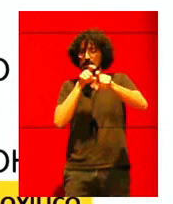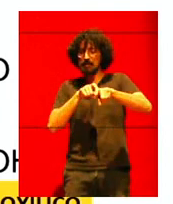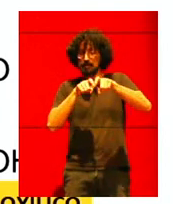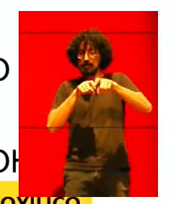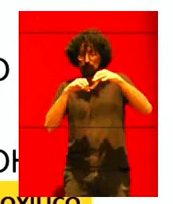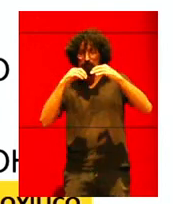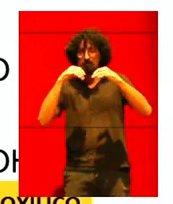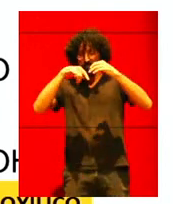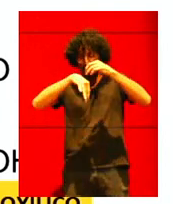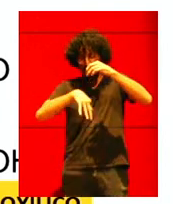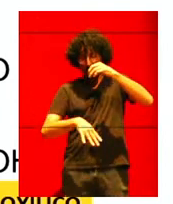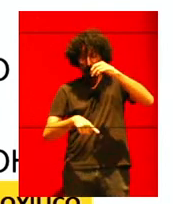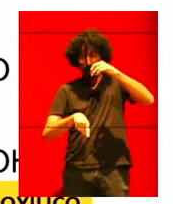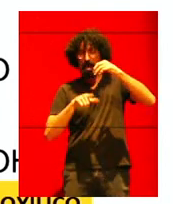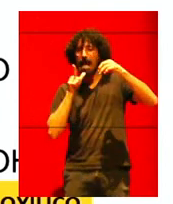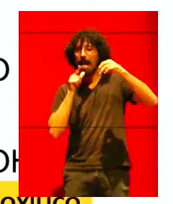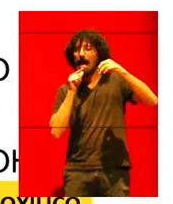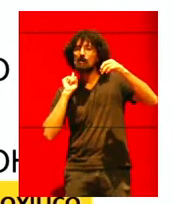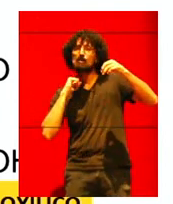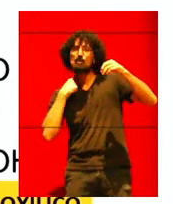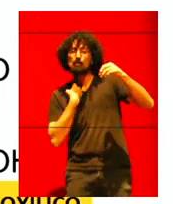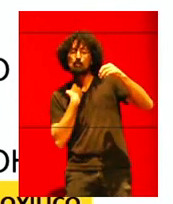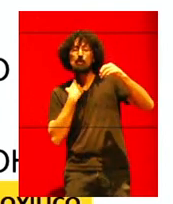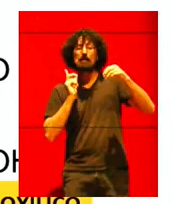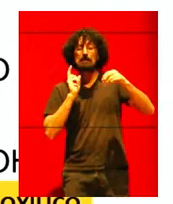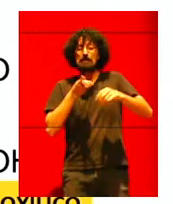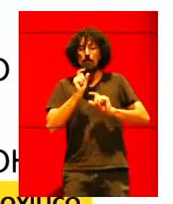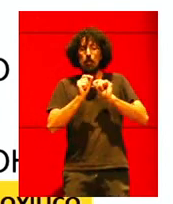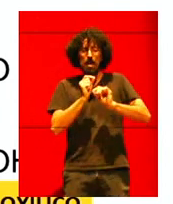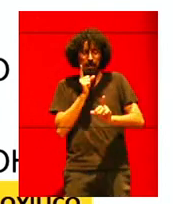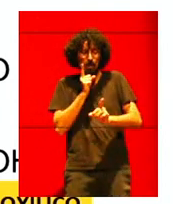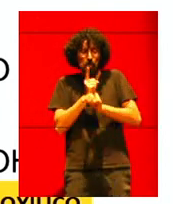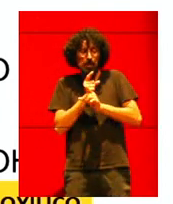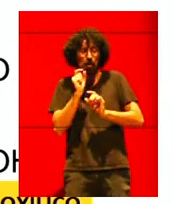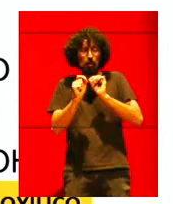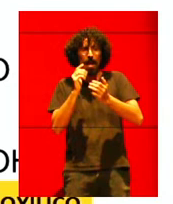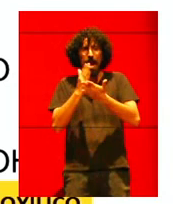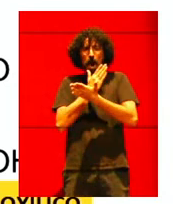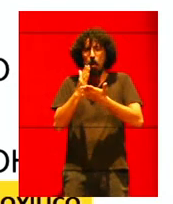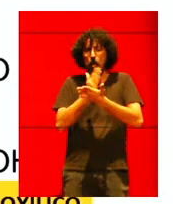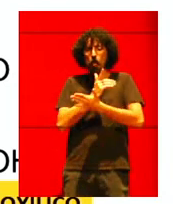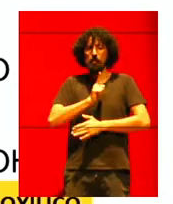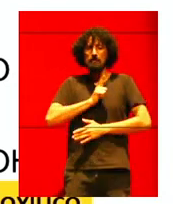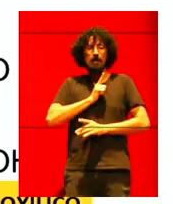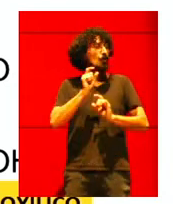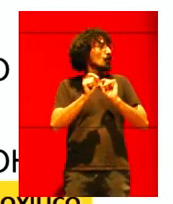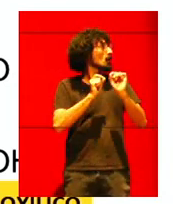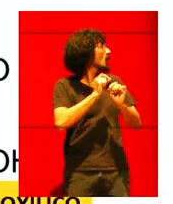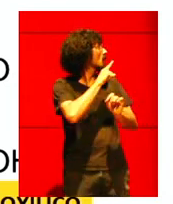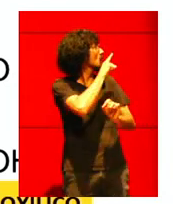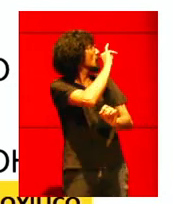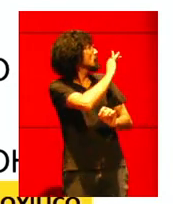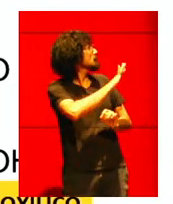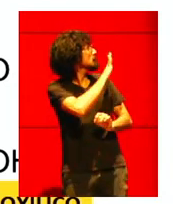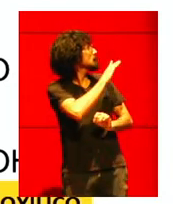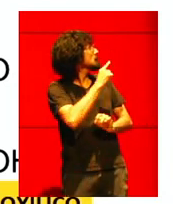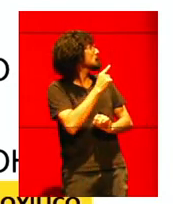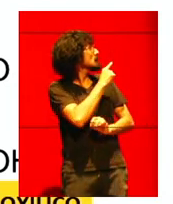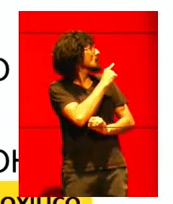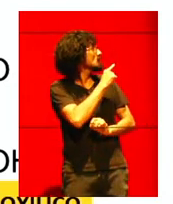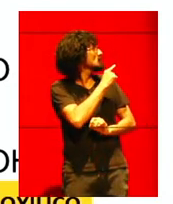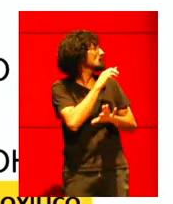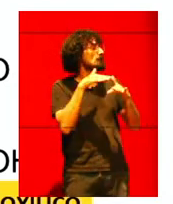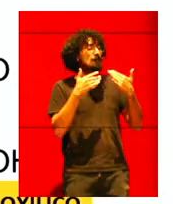as várias substâncias usualmente encontradas, algumas são apresentadas na figura. A distinção